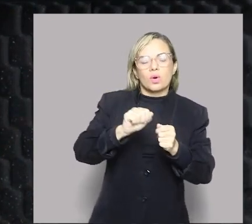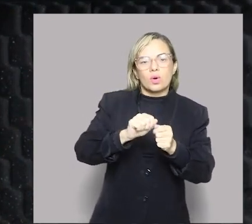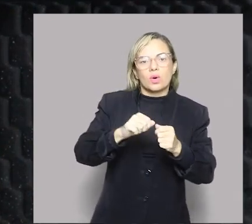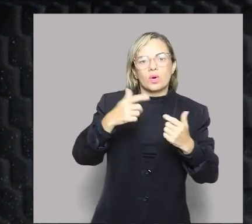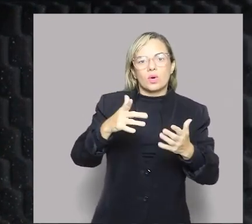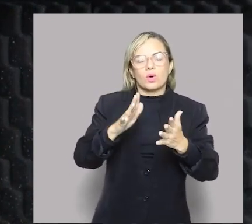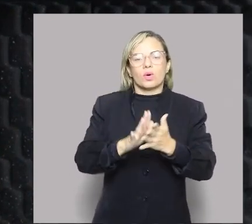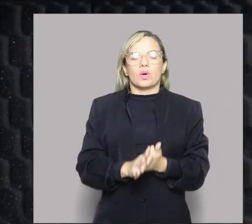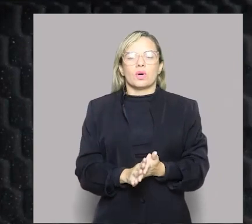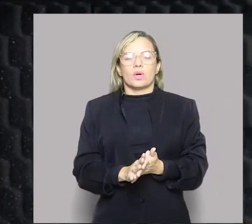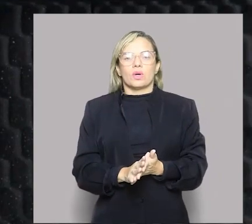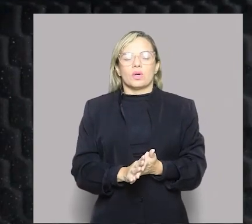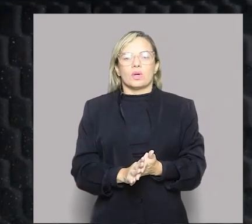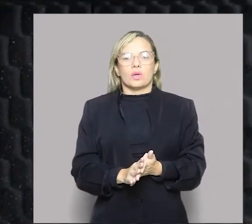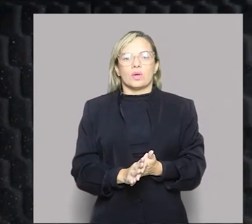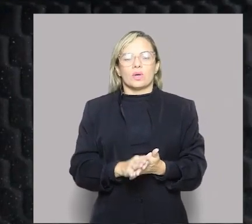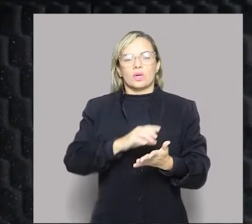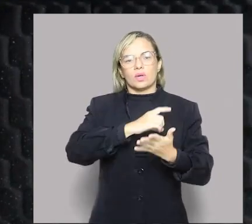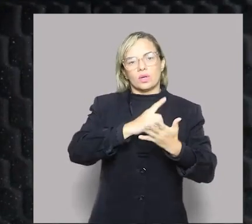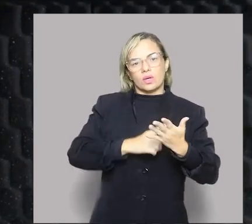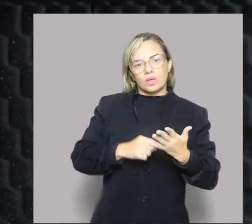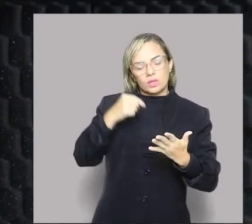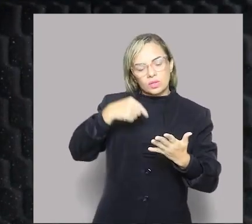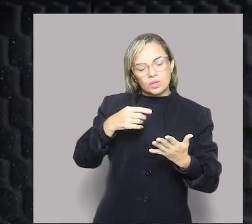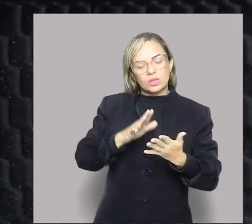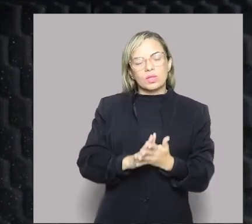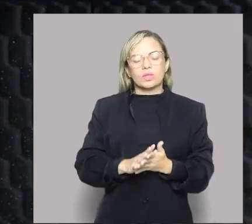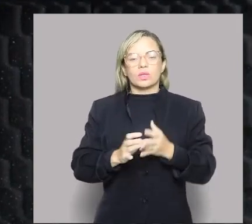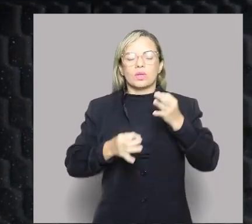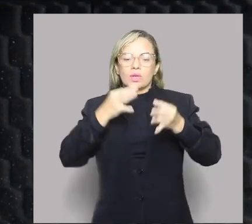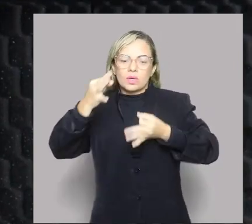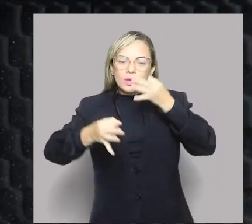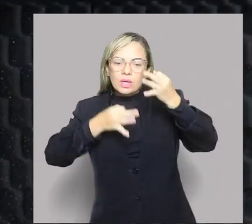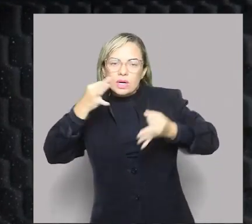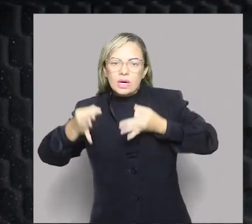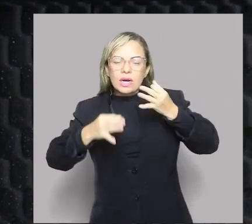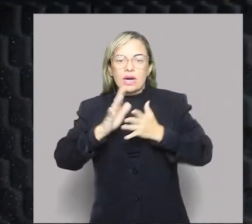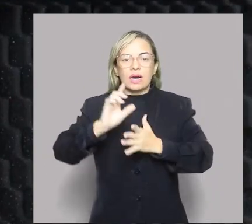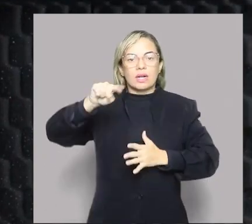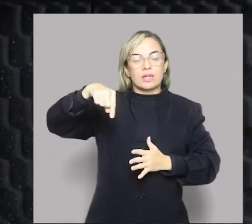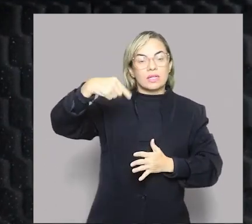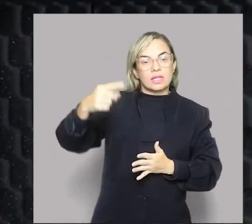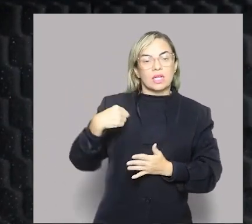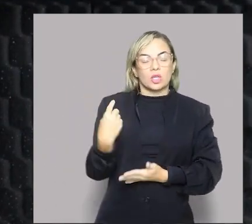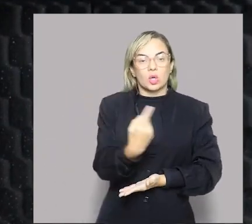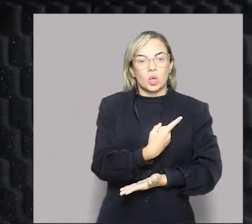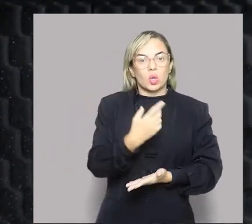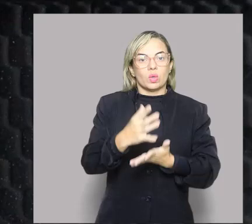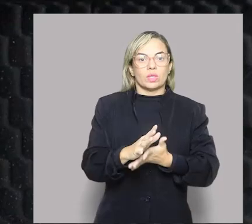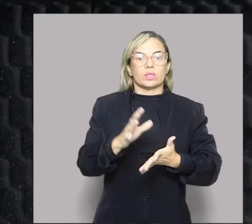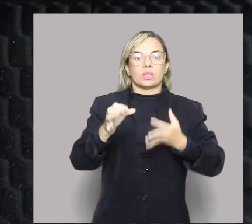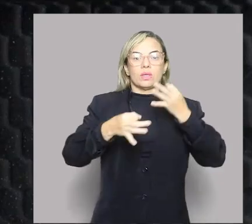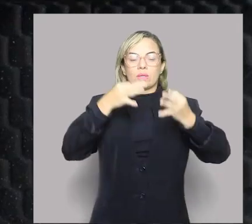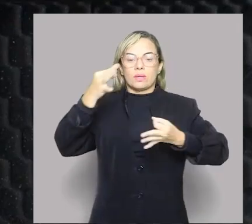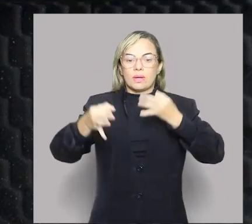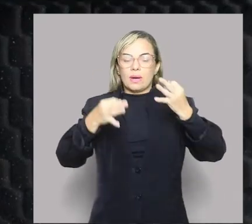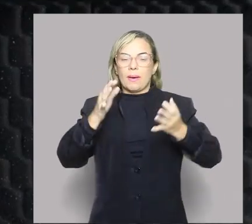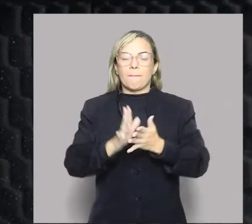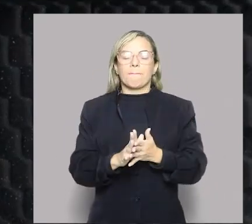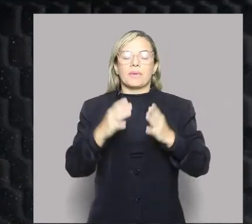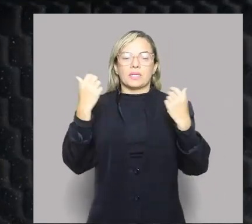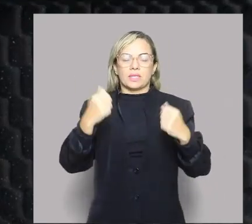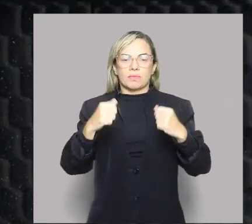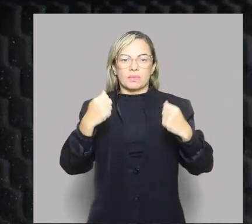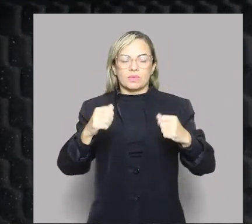dissertativo argumentativo, a gente precisa entender que, além da nossa opinião, a gente precisa de provas, precisa de